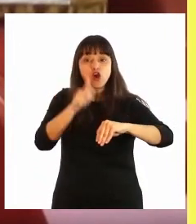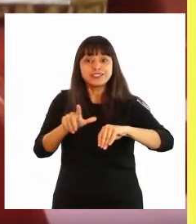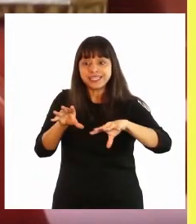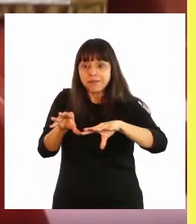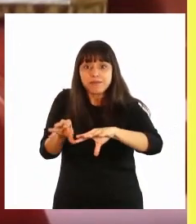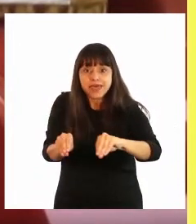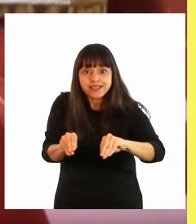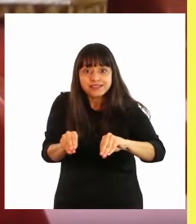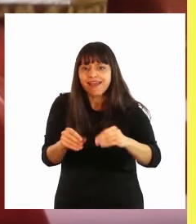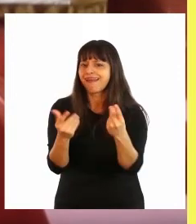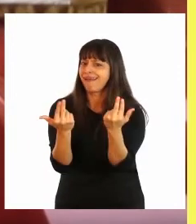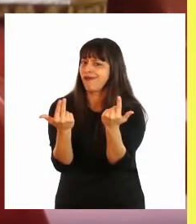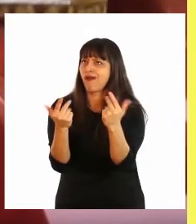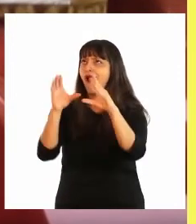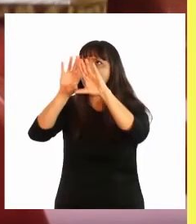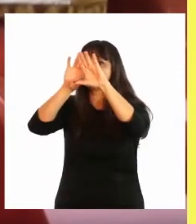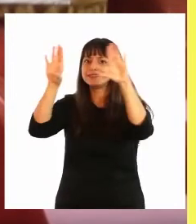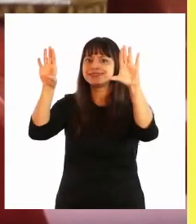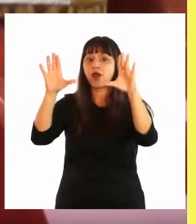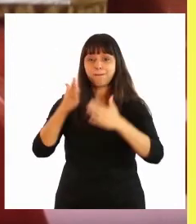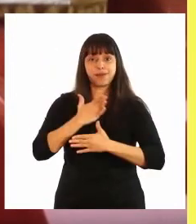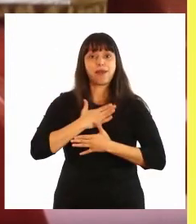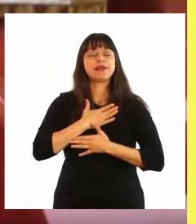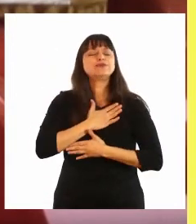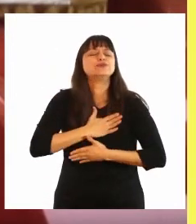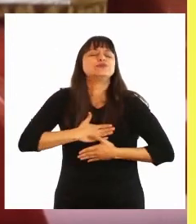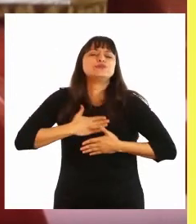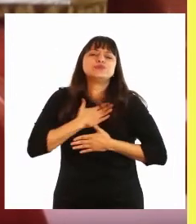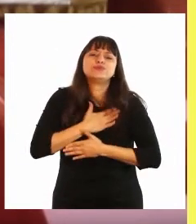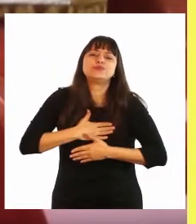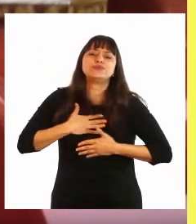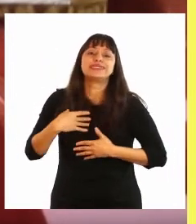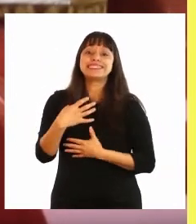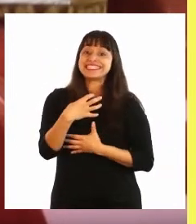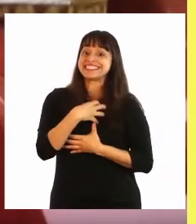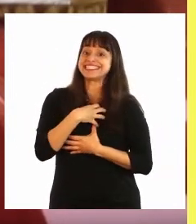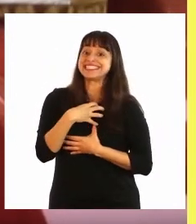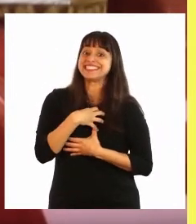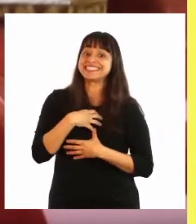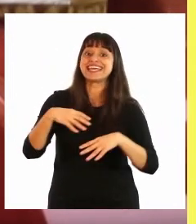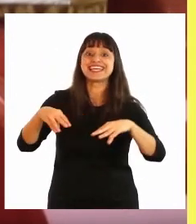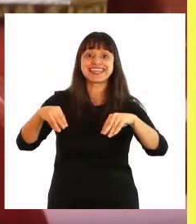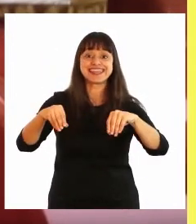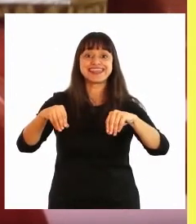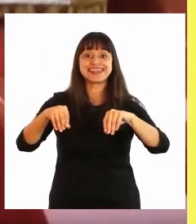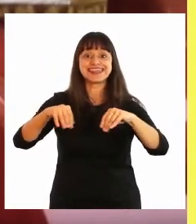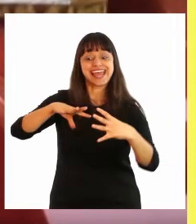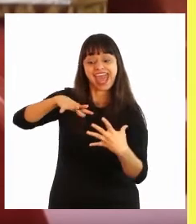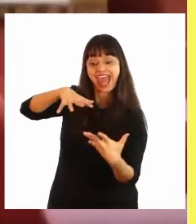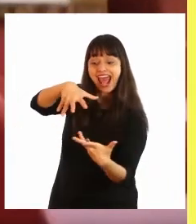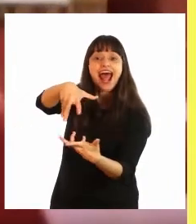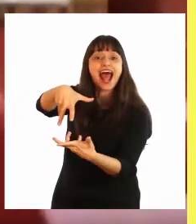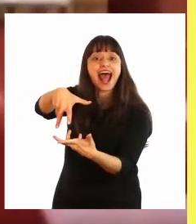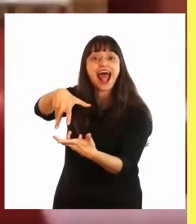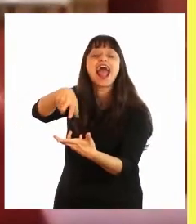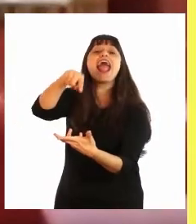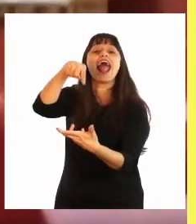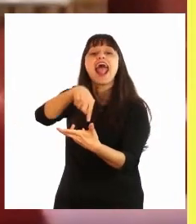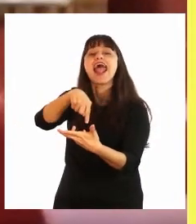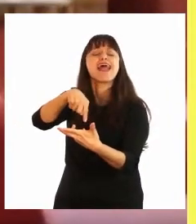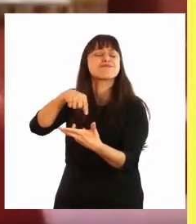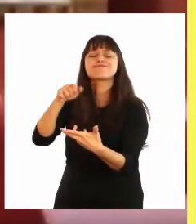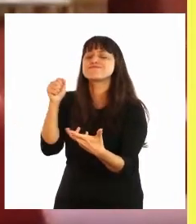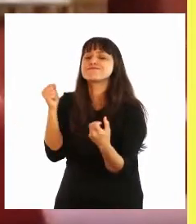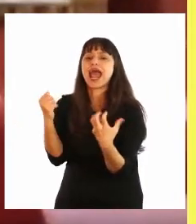né? Então, fica o convite a esse, a gente entender que a terra, ela é tão mágica quanto